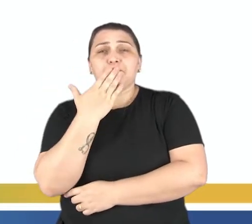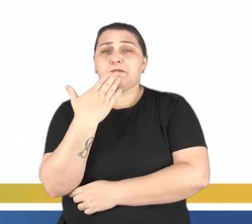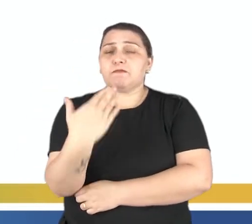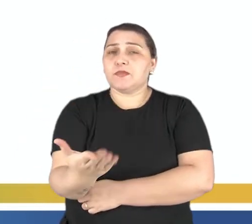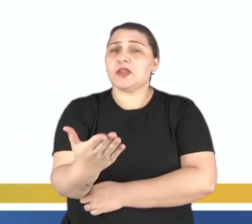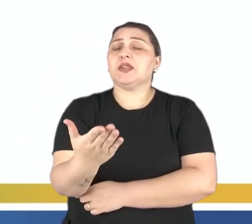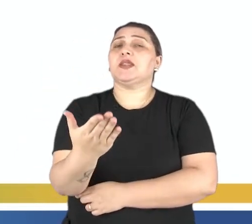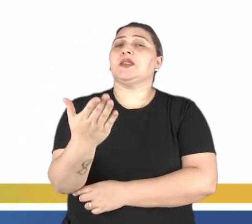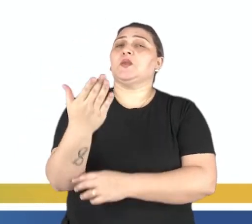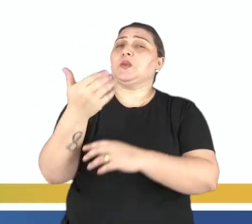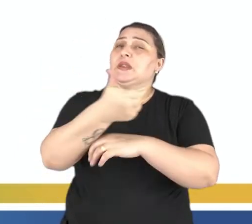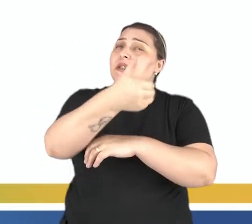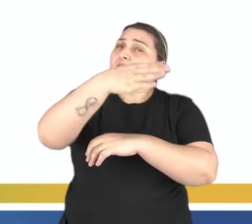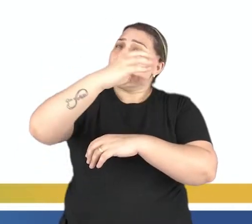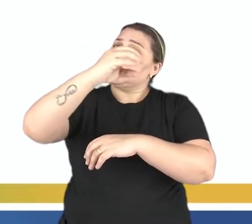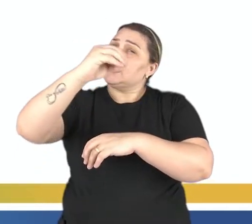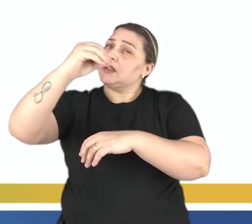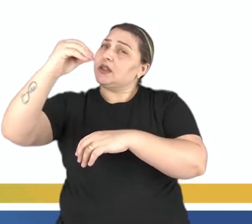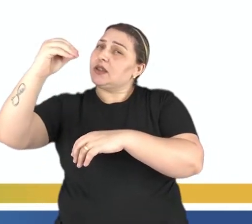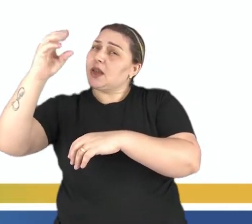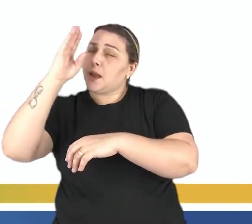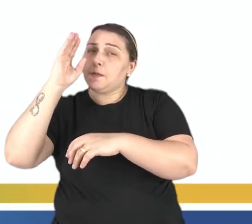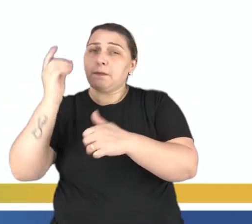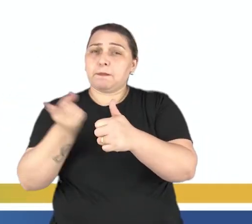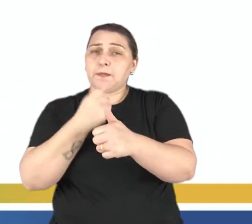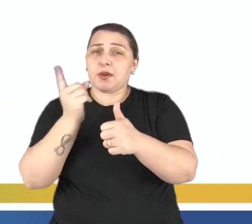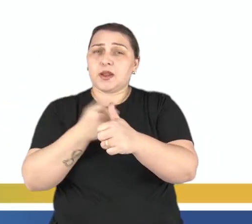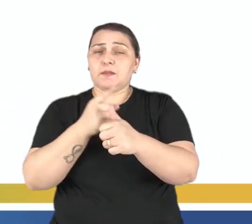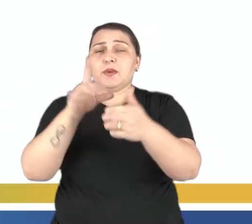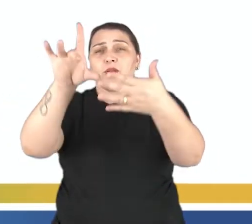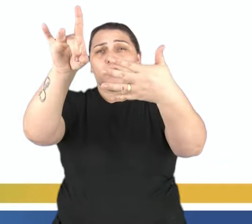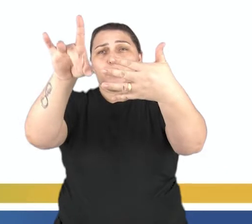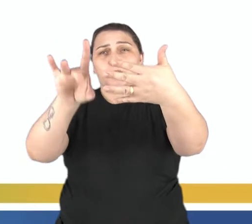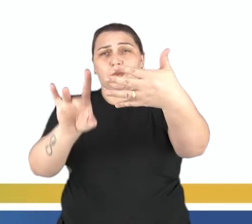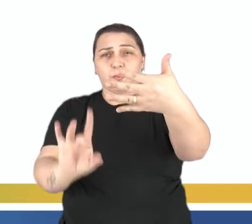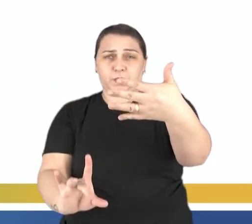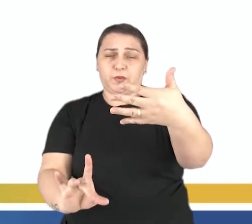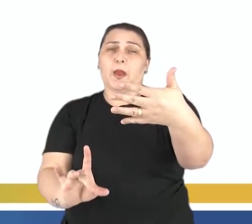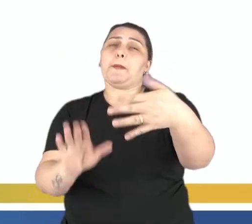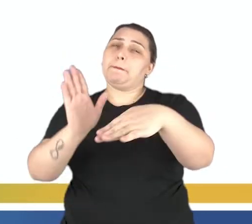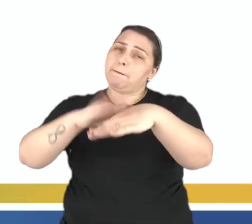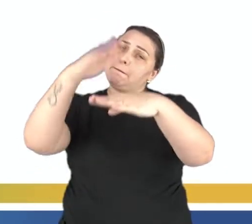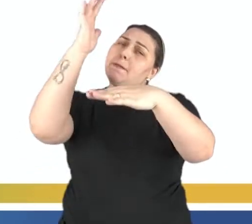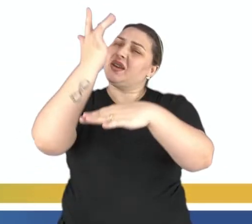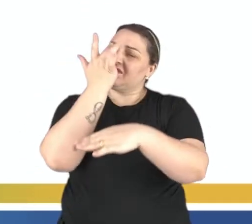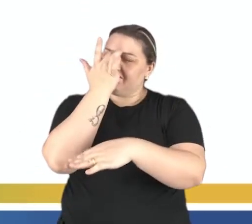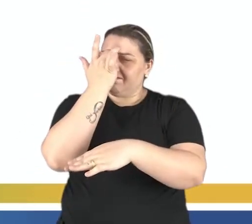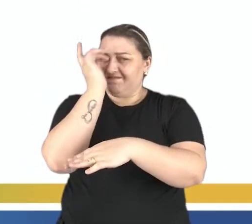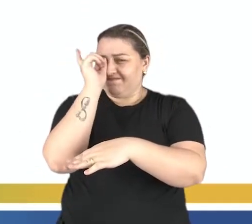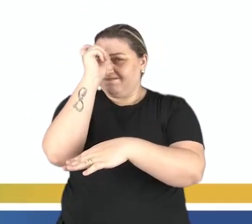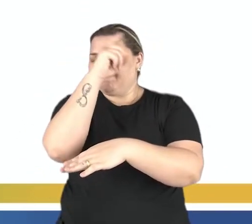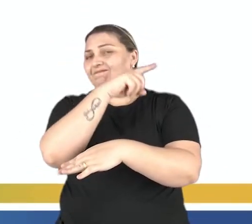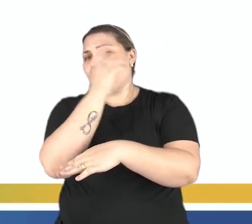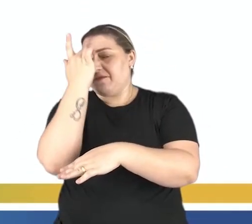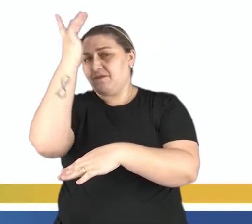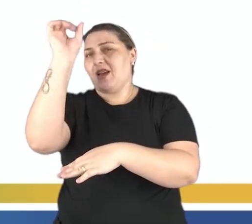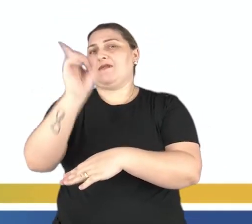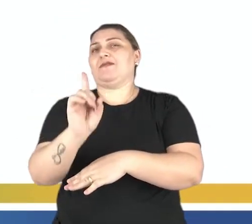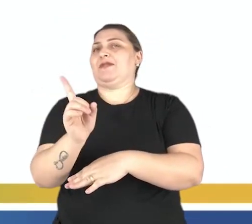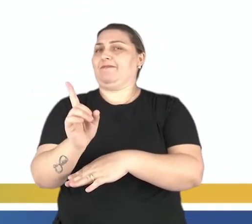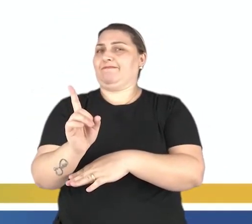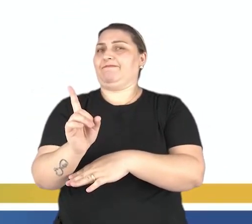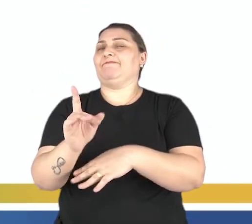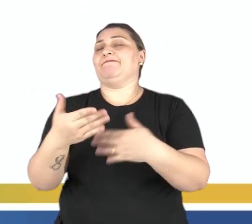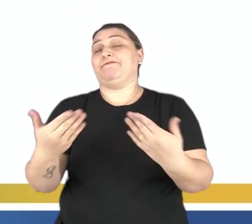a soma dos 100 primeiros termos, somar 100 elementos, 100 números aqui, olha, vai dar